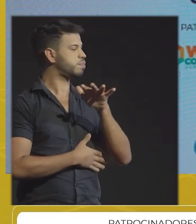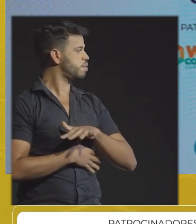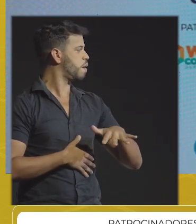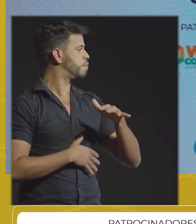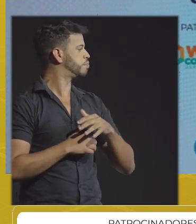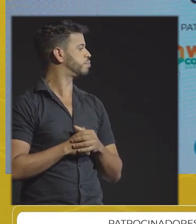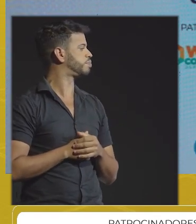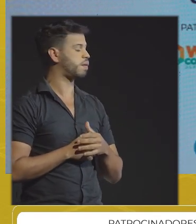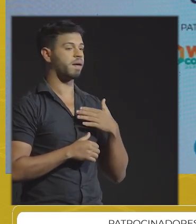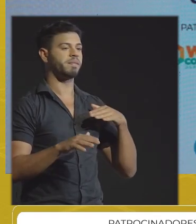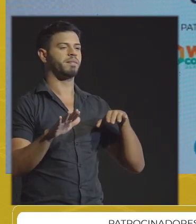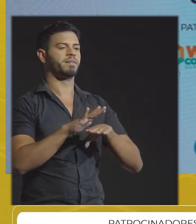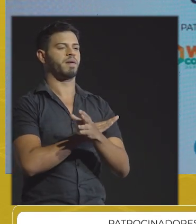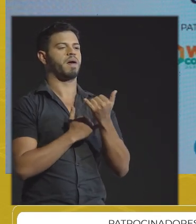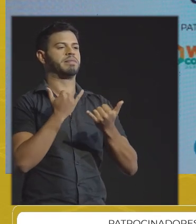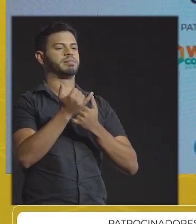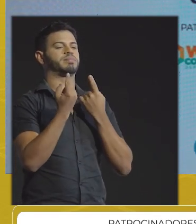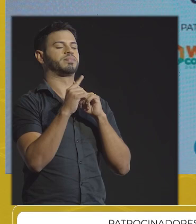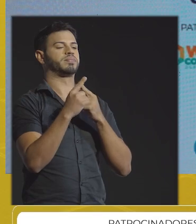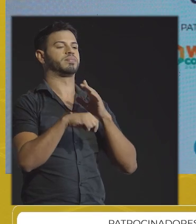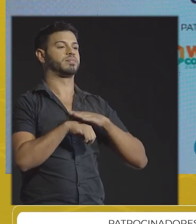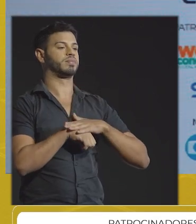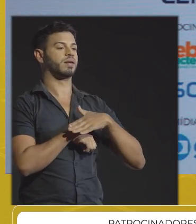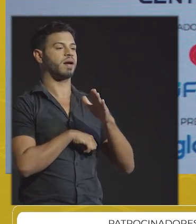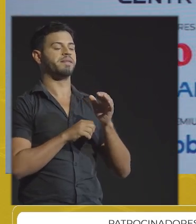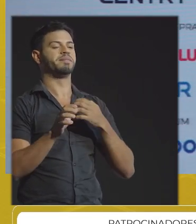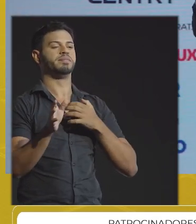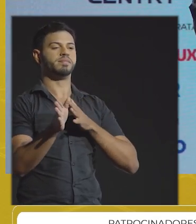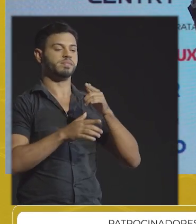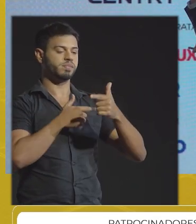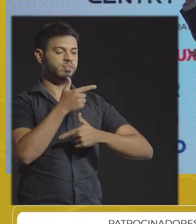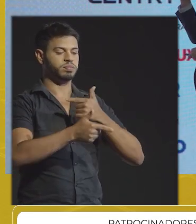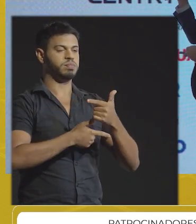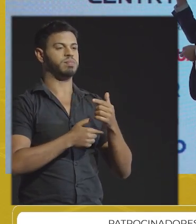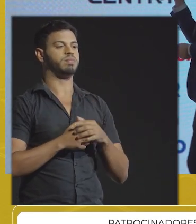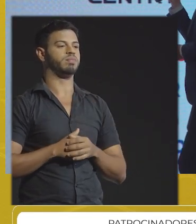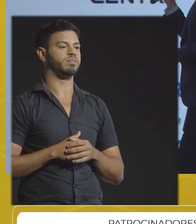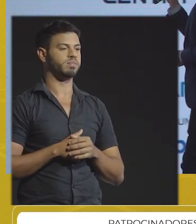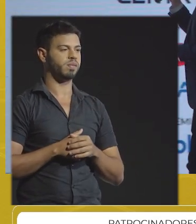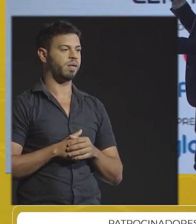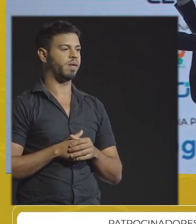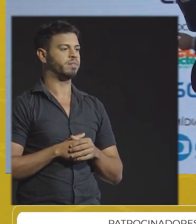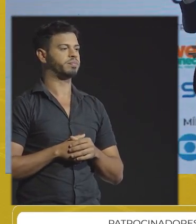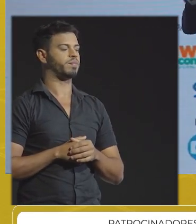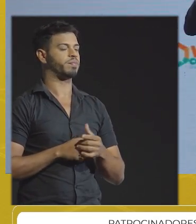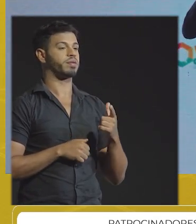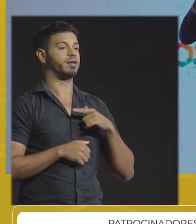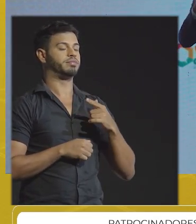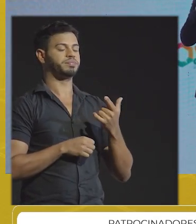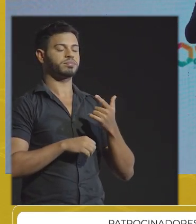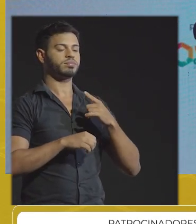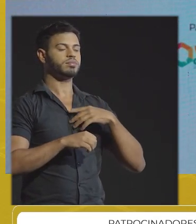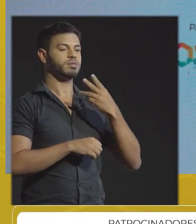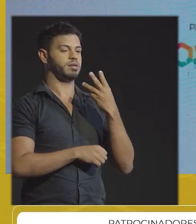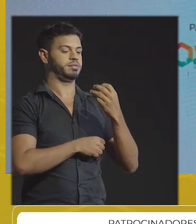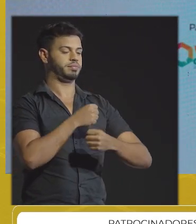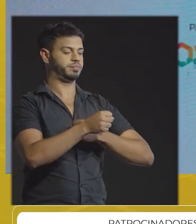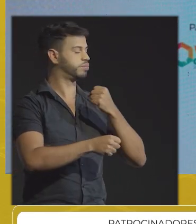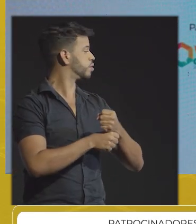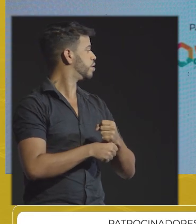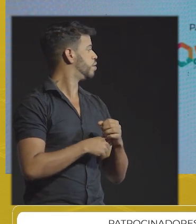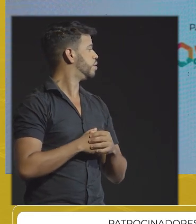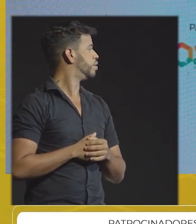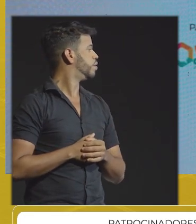então costumo brincar que eu tenho mais idade de trabalho do que idade cronológica fui integrador durante 3 anos